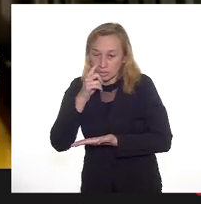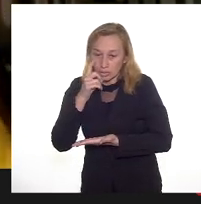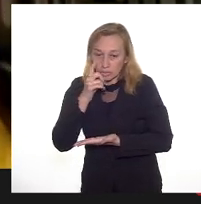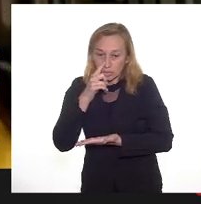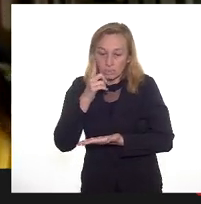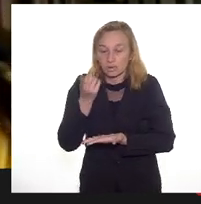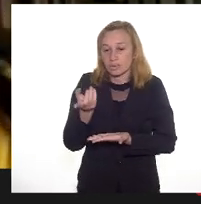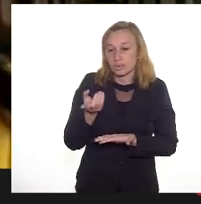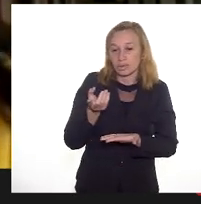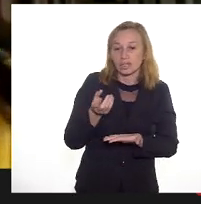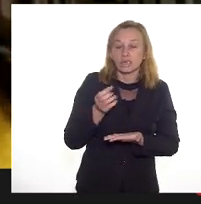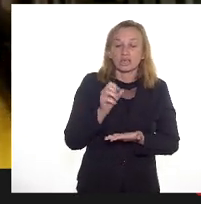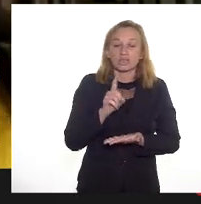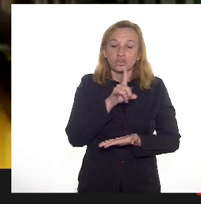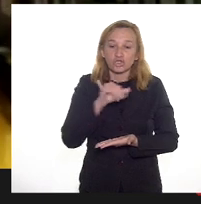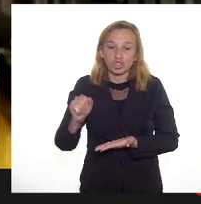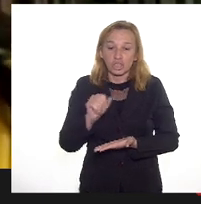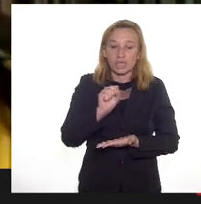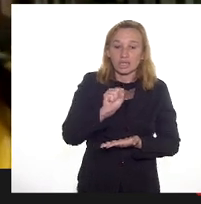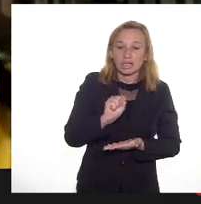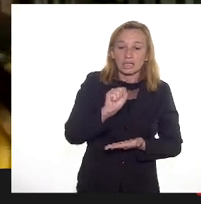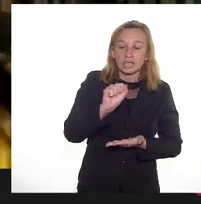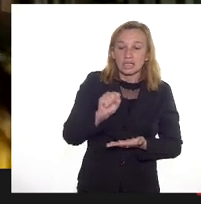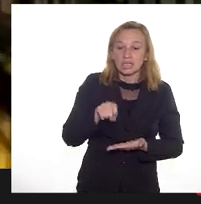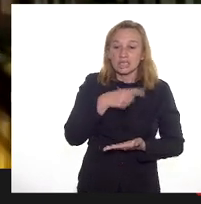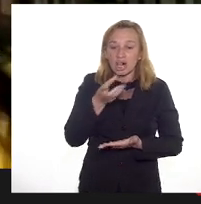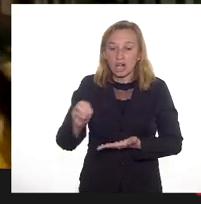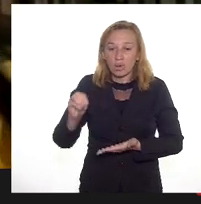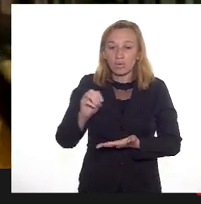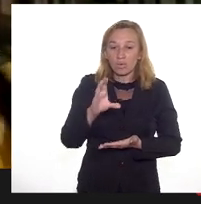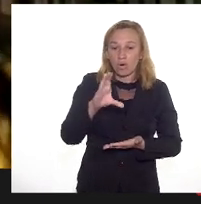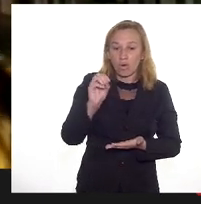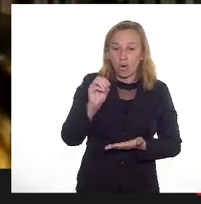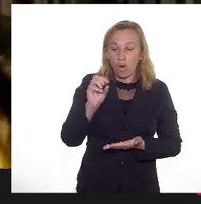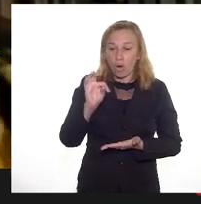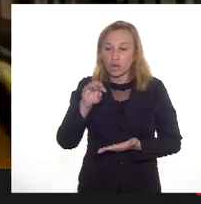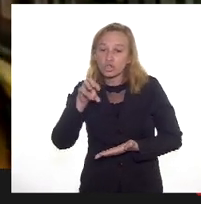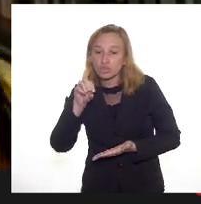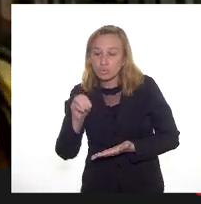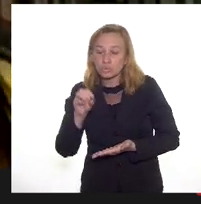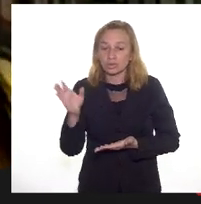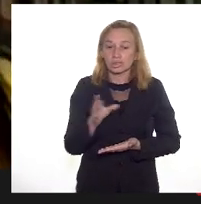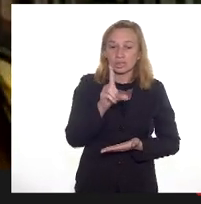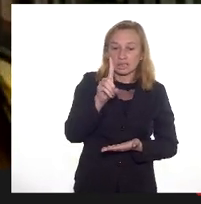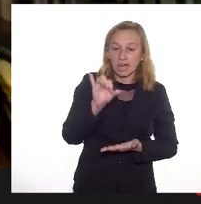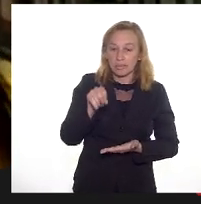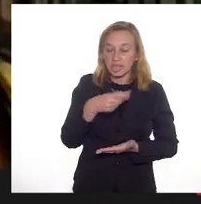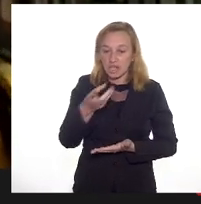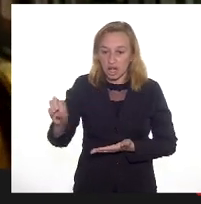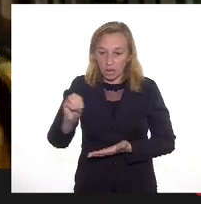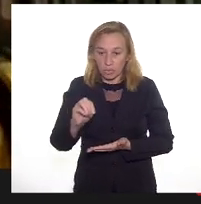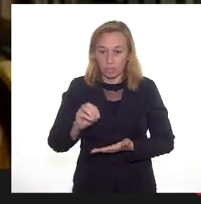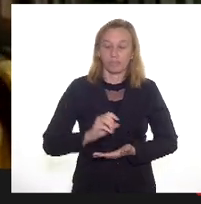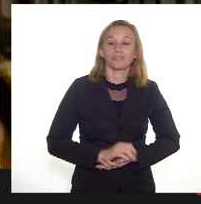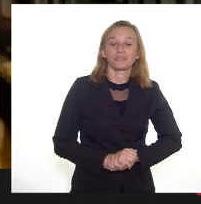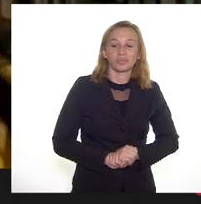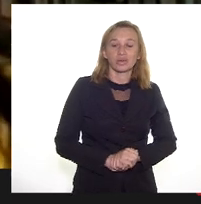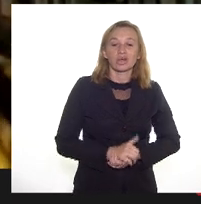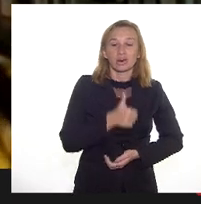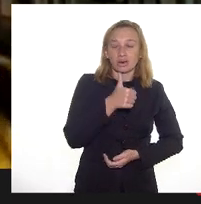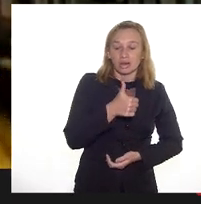Damião. E apesar de termos leis como a 5.514, 5.506